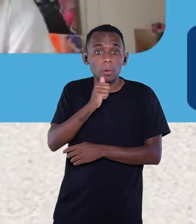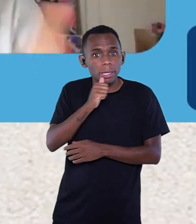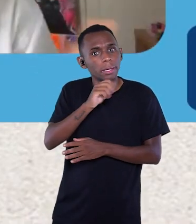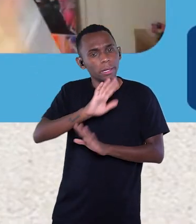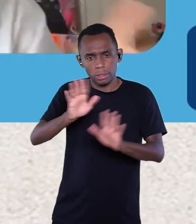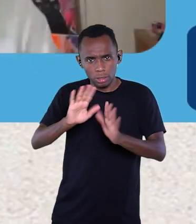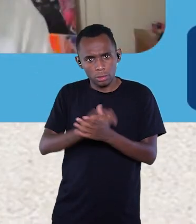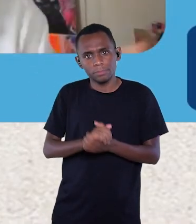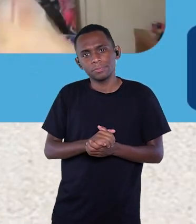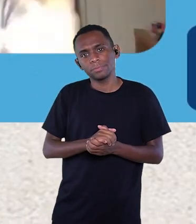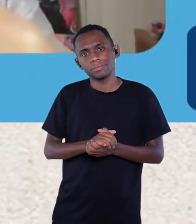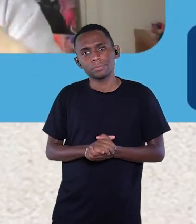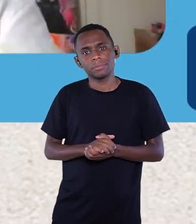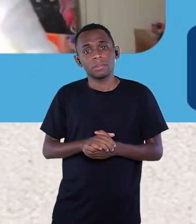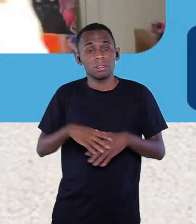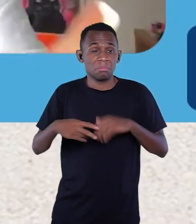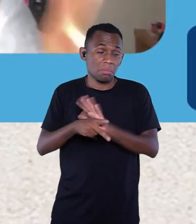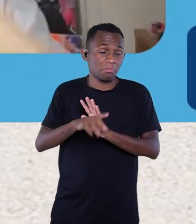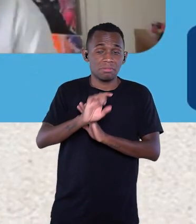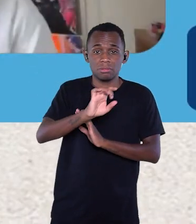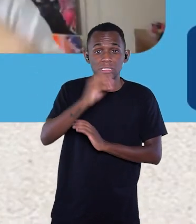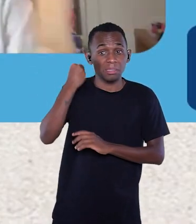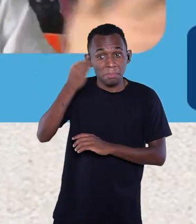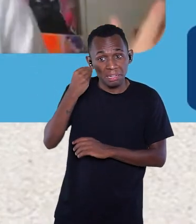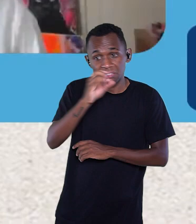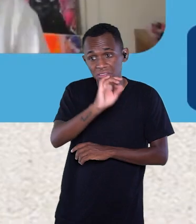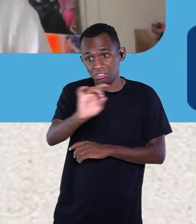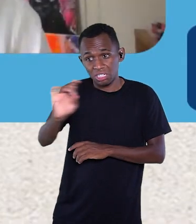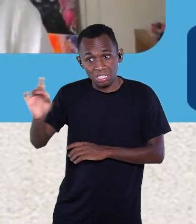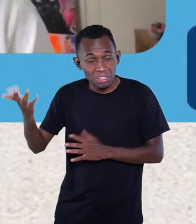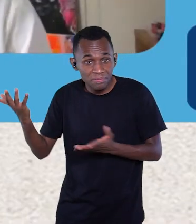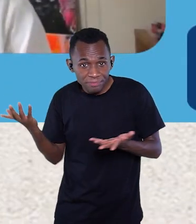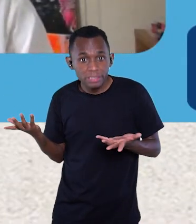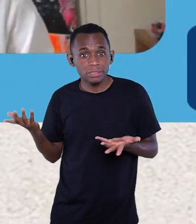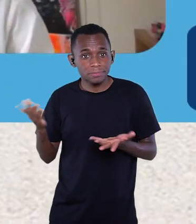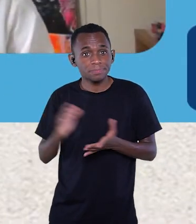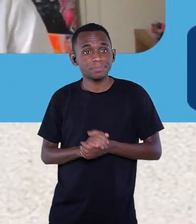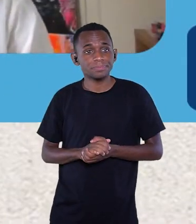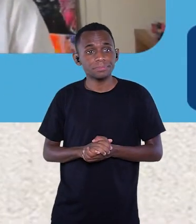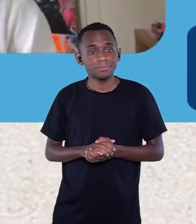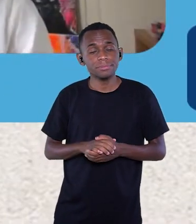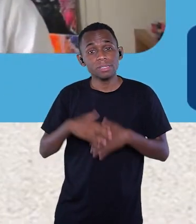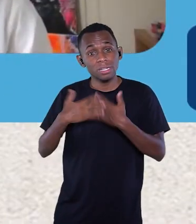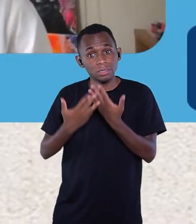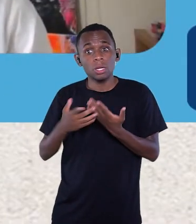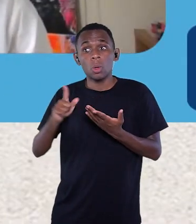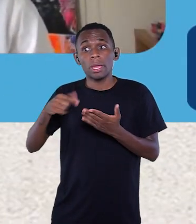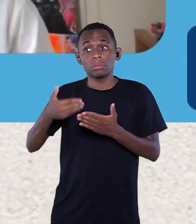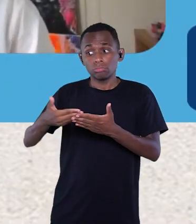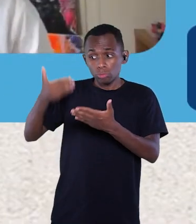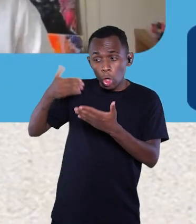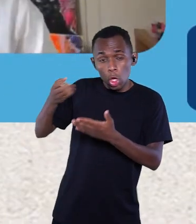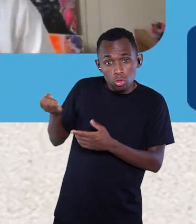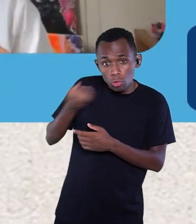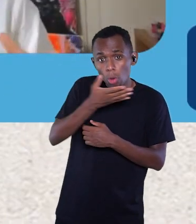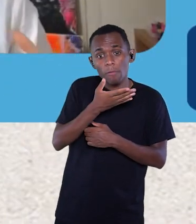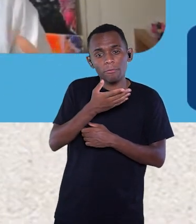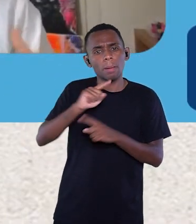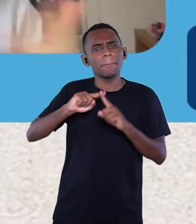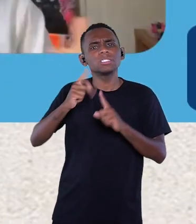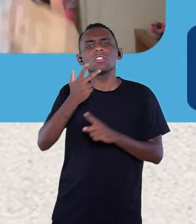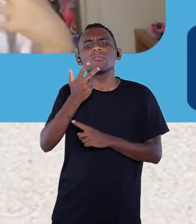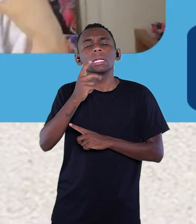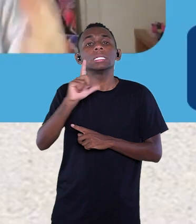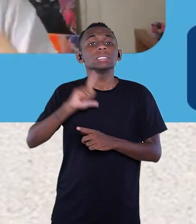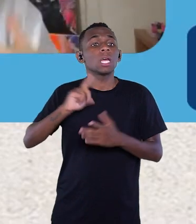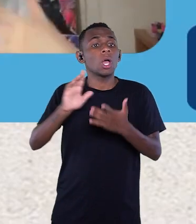bem, era o marido dela, então fazer o quê, né? A vida dela era dele mesmo. Então, assim, é muito recente tudo isso, né? E aí eu falei, não,